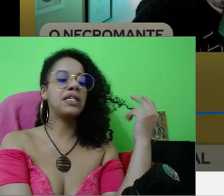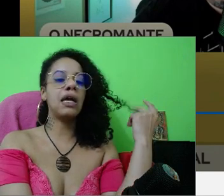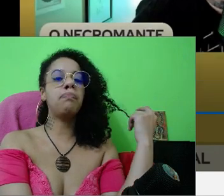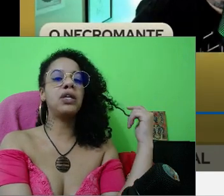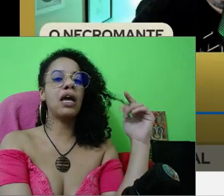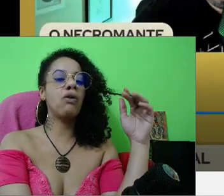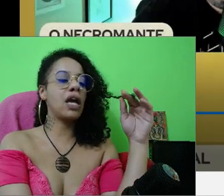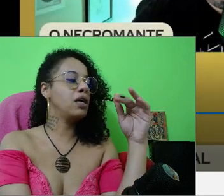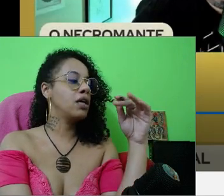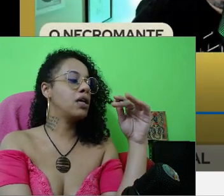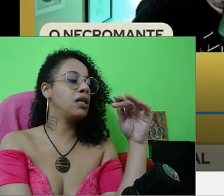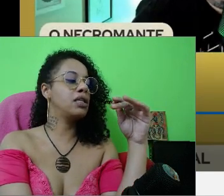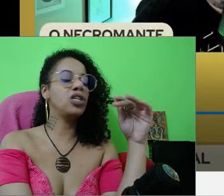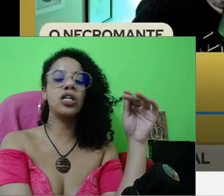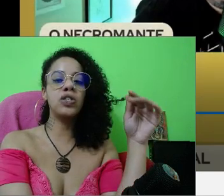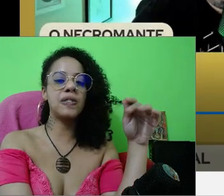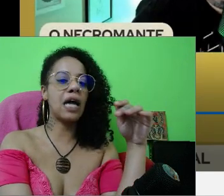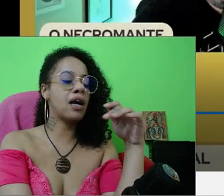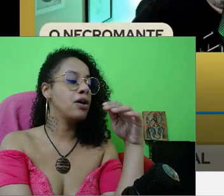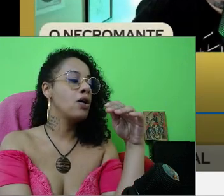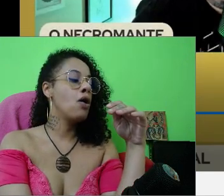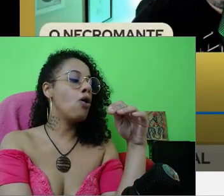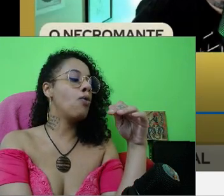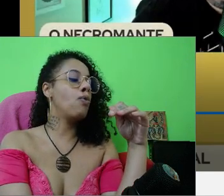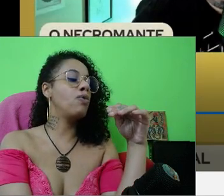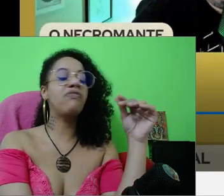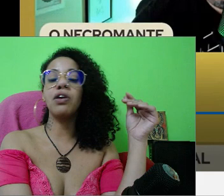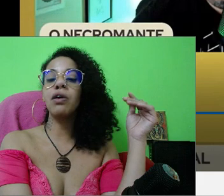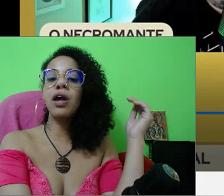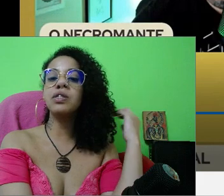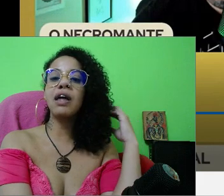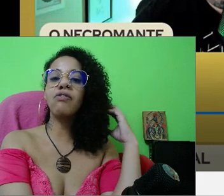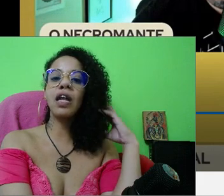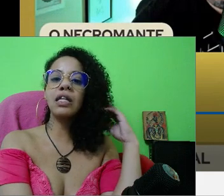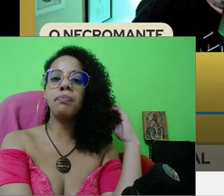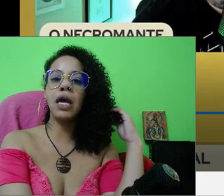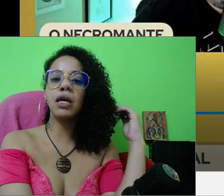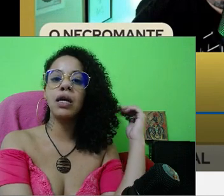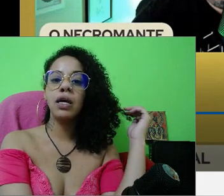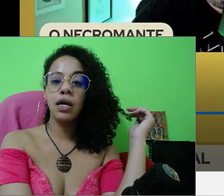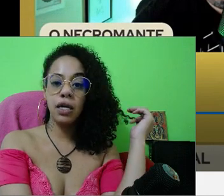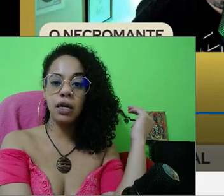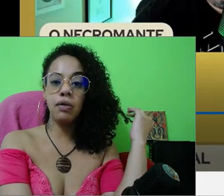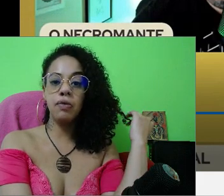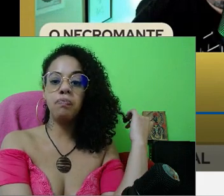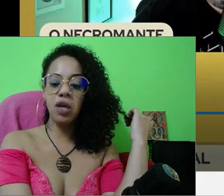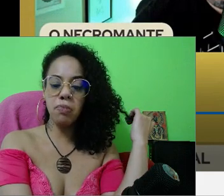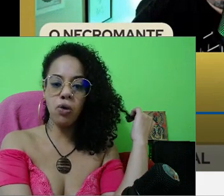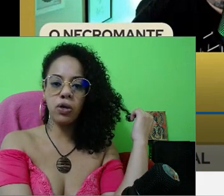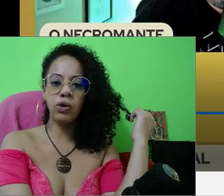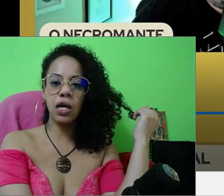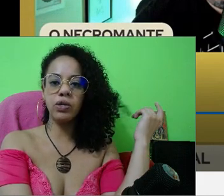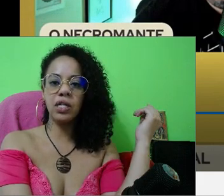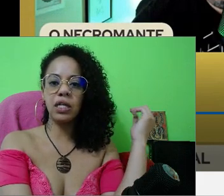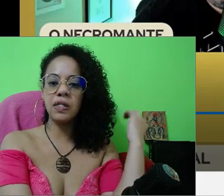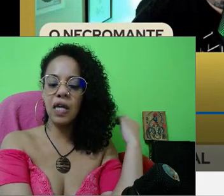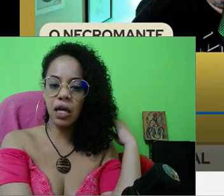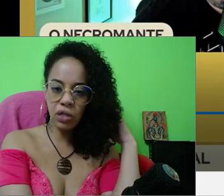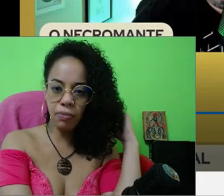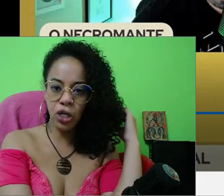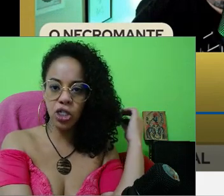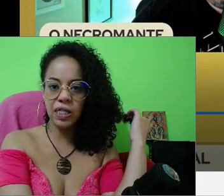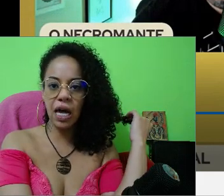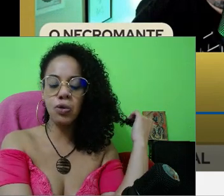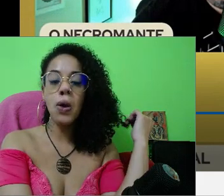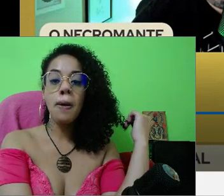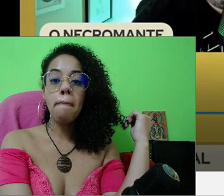mas sempre tem alguém que deixa de estar ou eu estava lá também e Que bom que o canal está